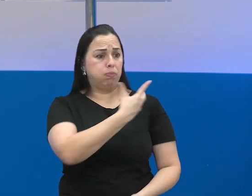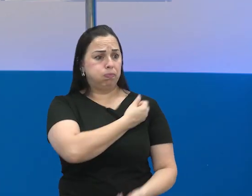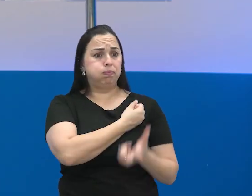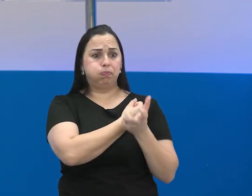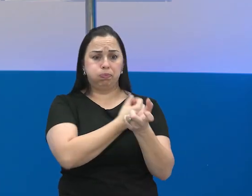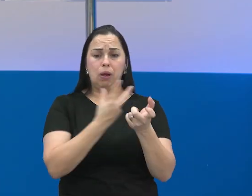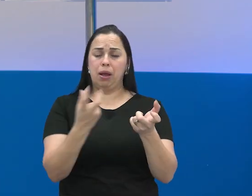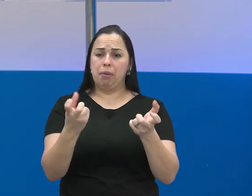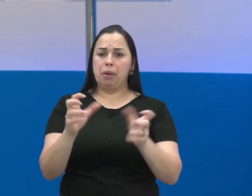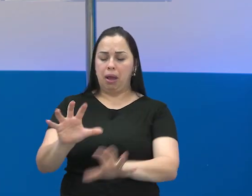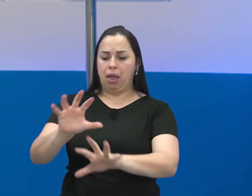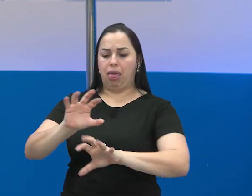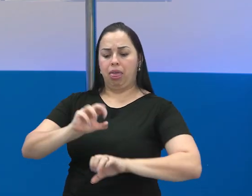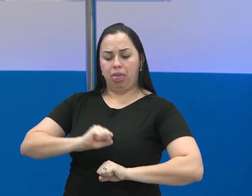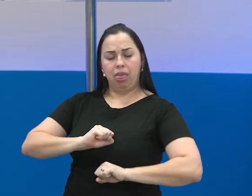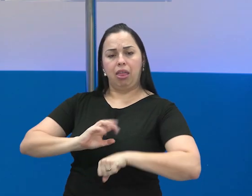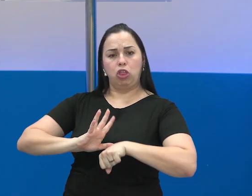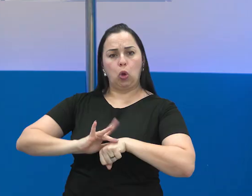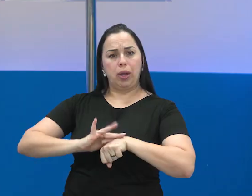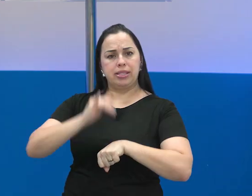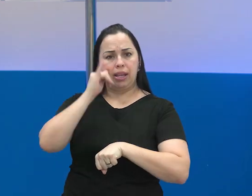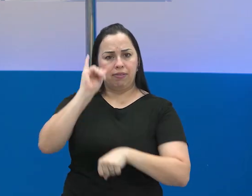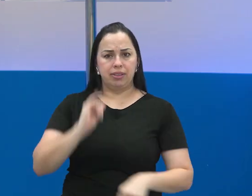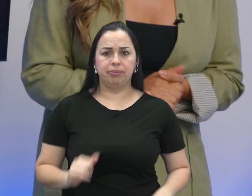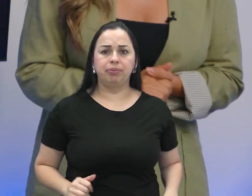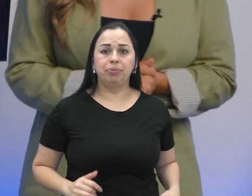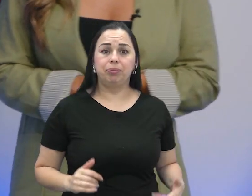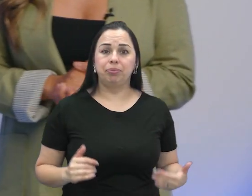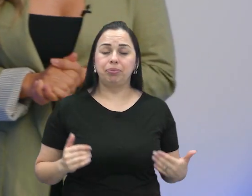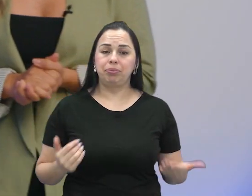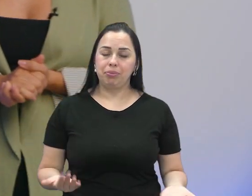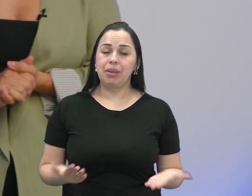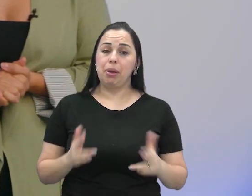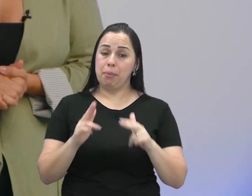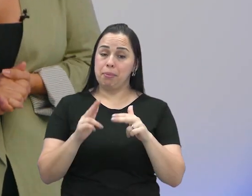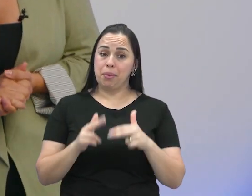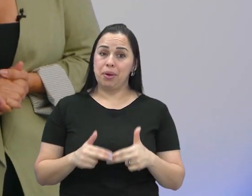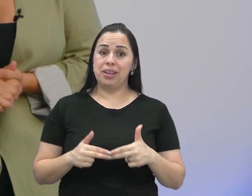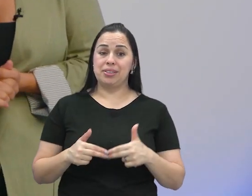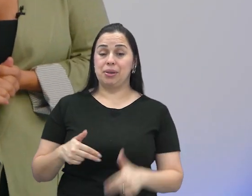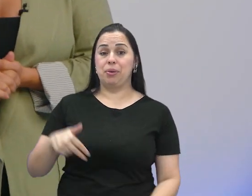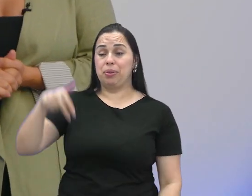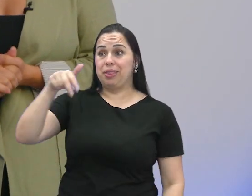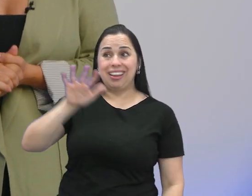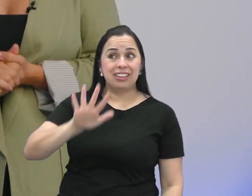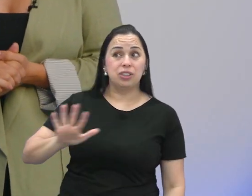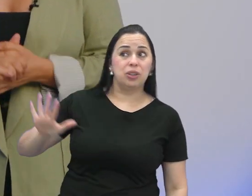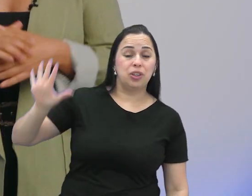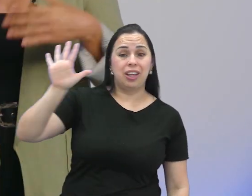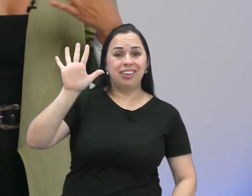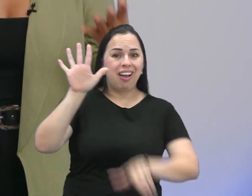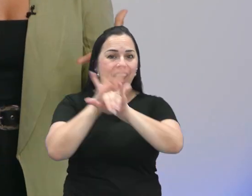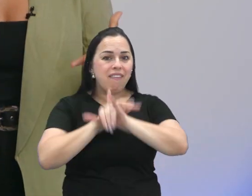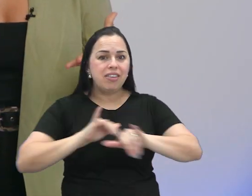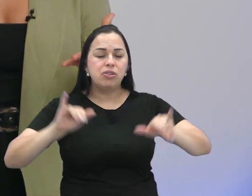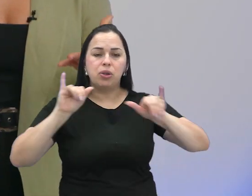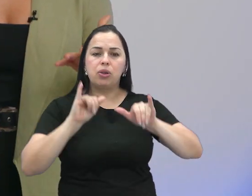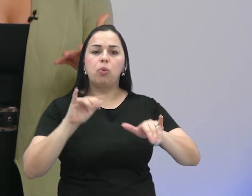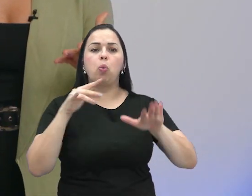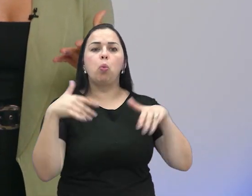né, de se proteger contra diversas doenças. E o calendário nacional traz as